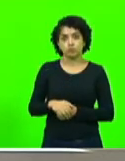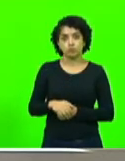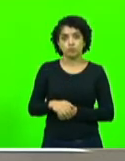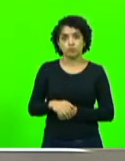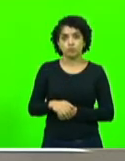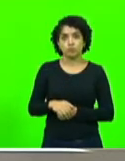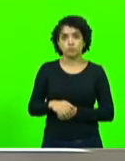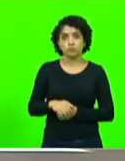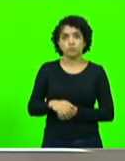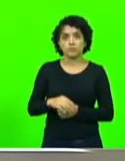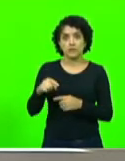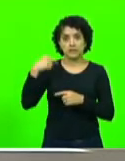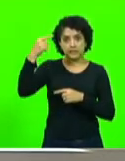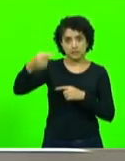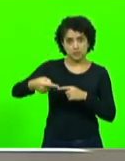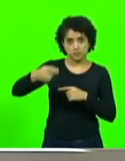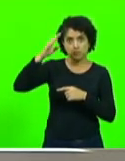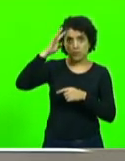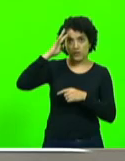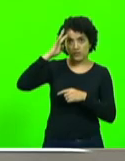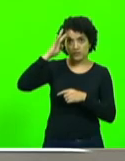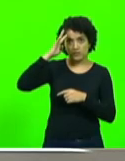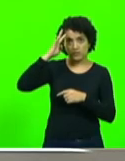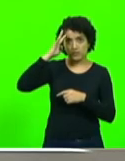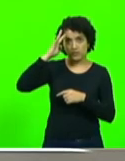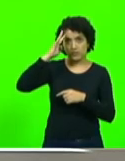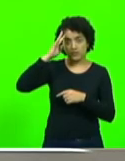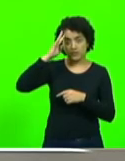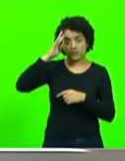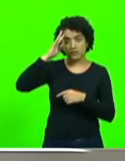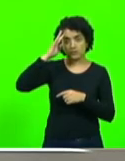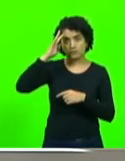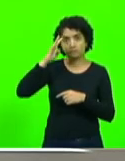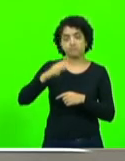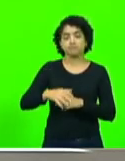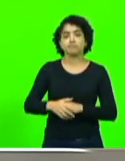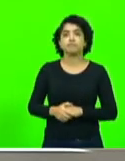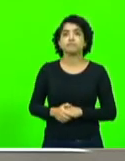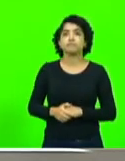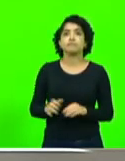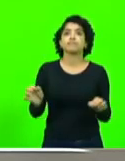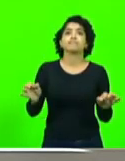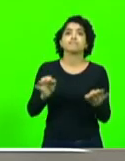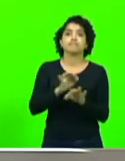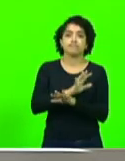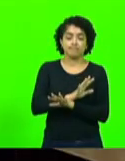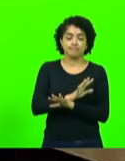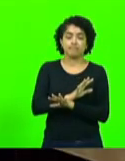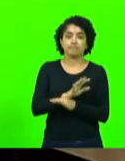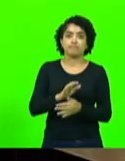na próxima quarta-feira, no horário regimental. Está encerrada a sessão.